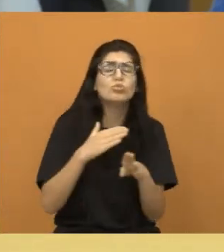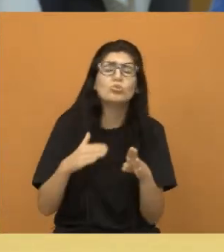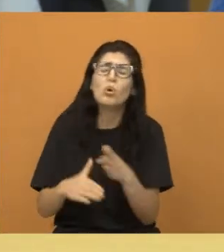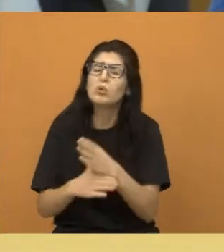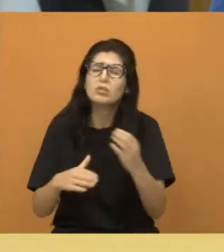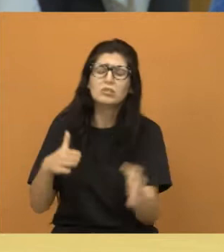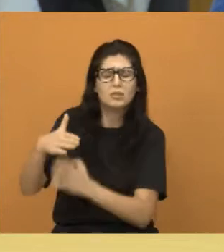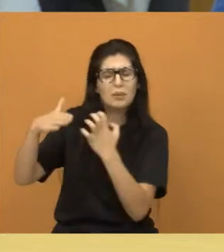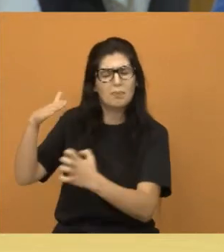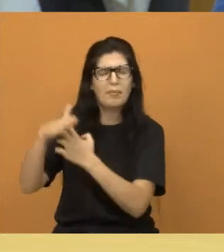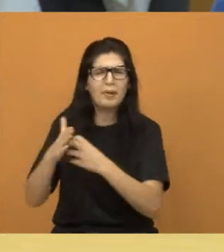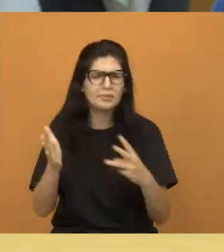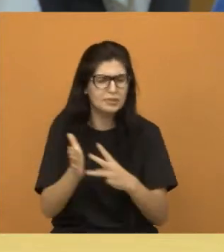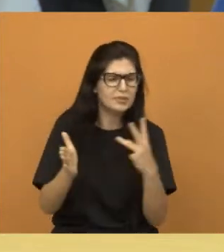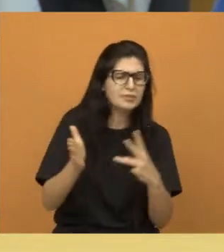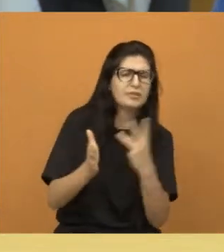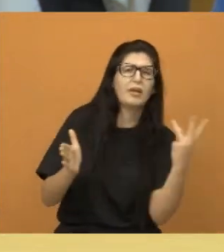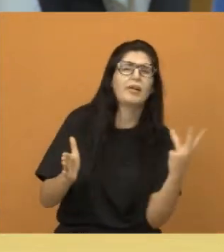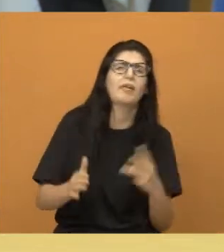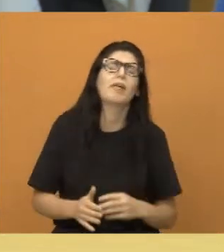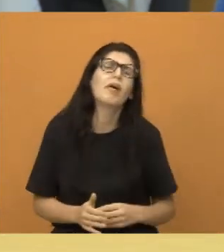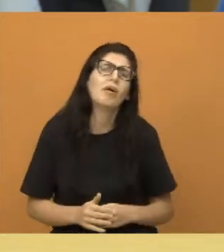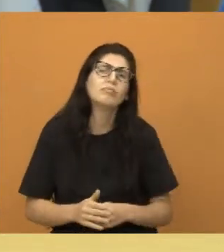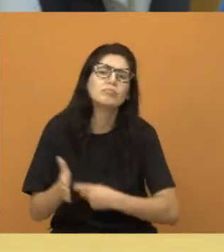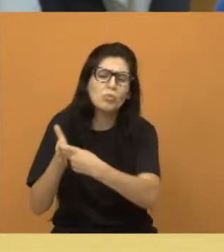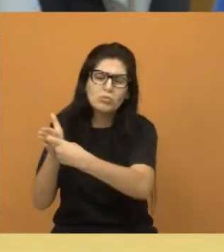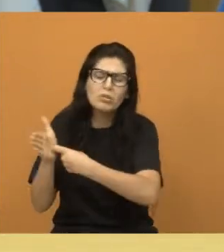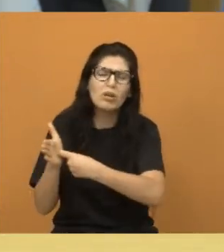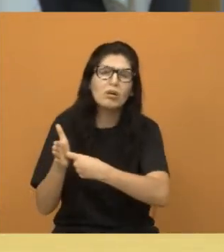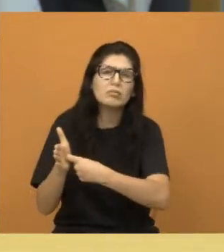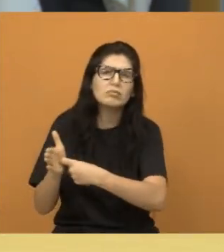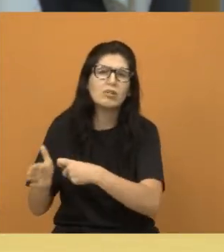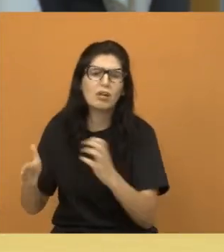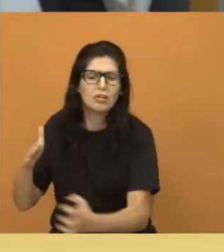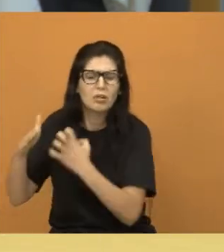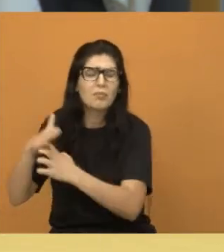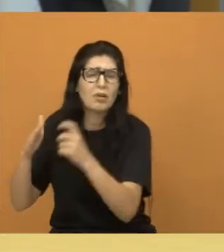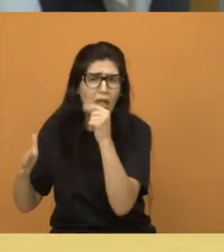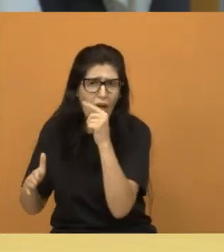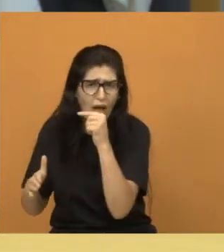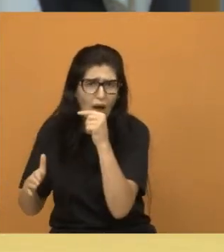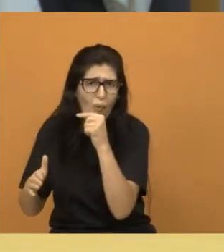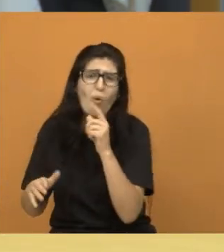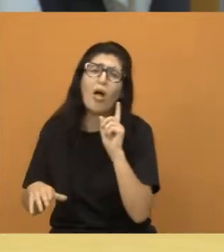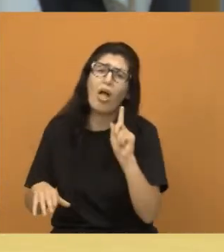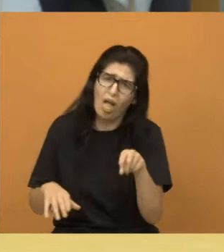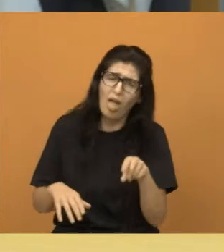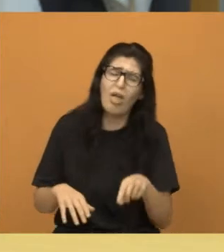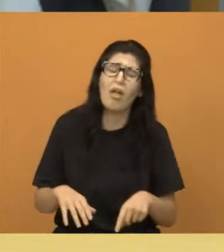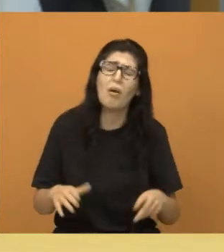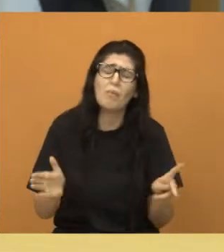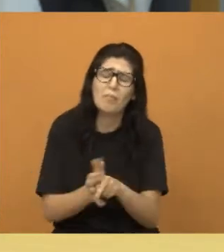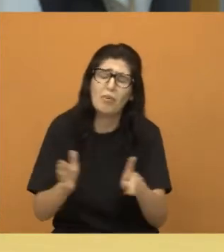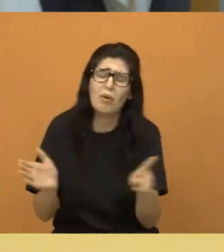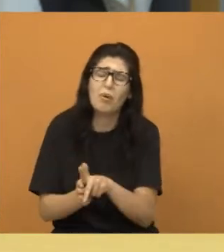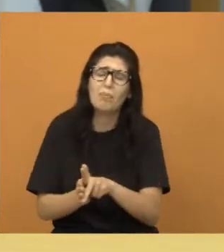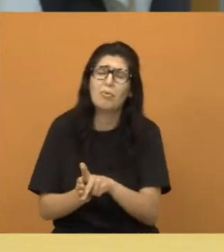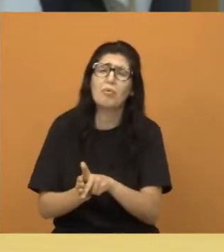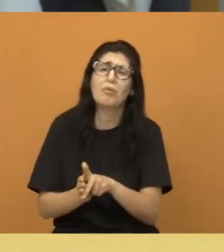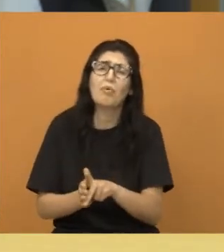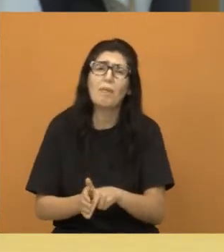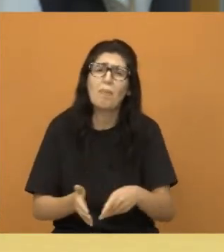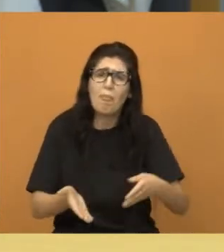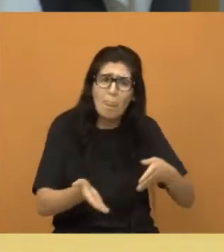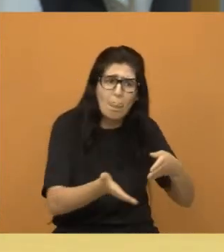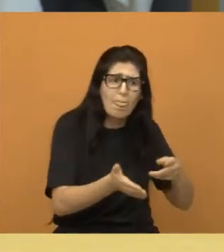terceirizado contratado pelo SAI deve ser o funcionário efetivo. Então, quem tem que acompanhar uma obra grande